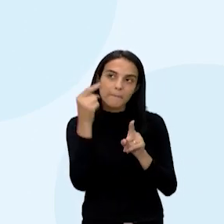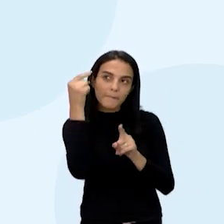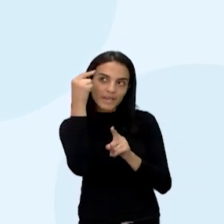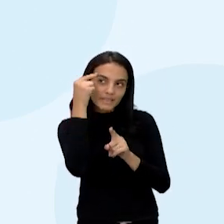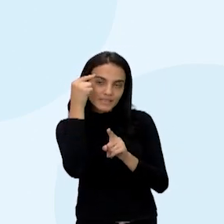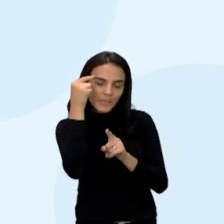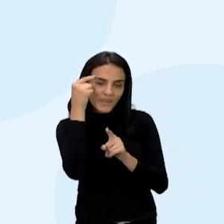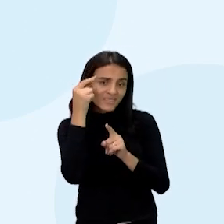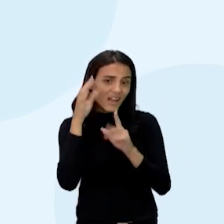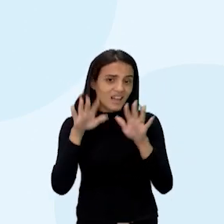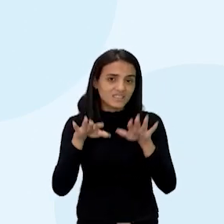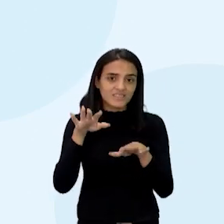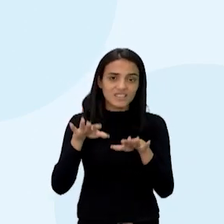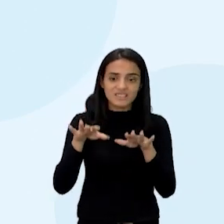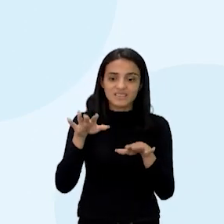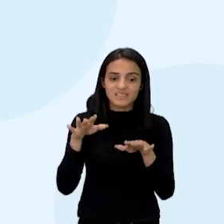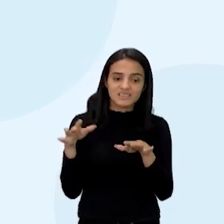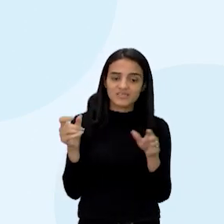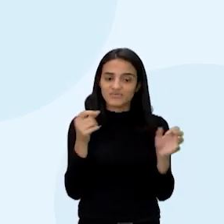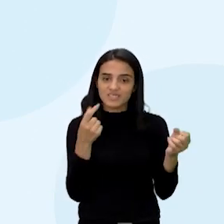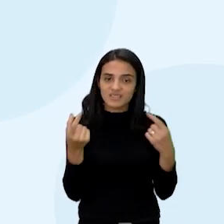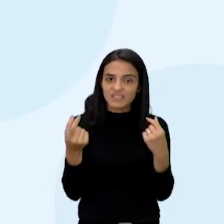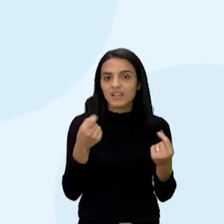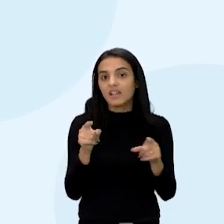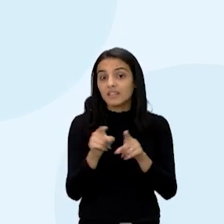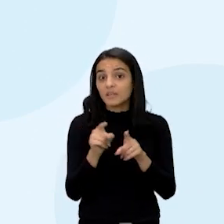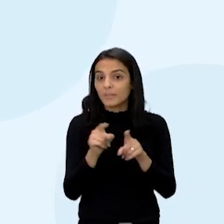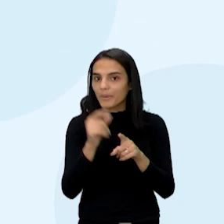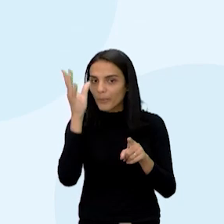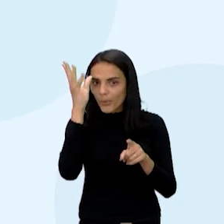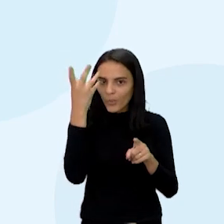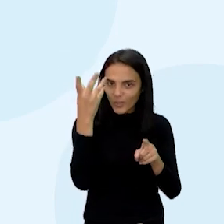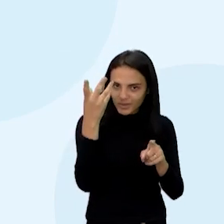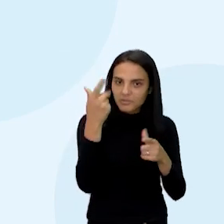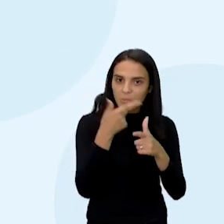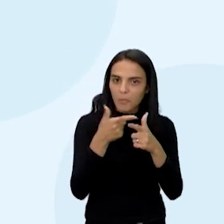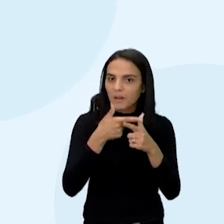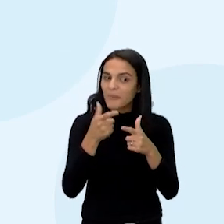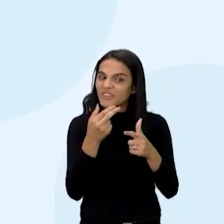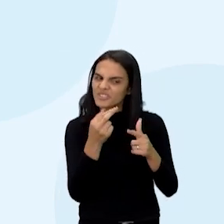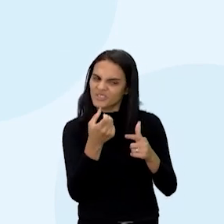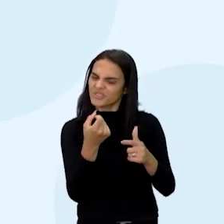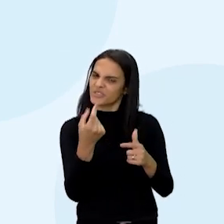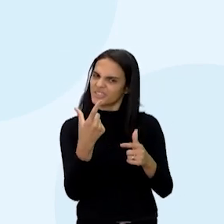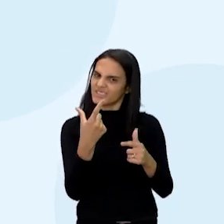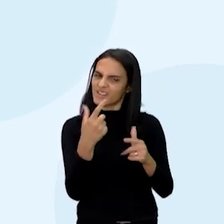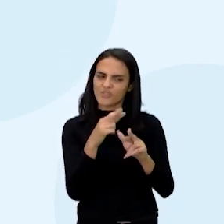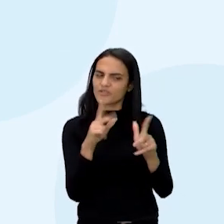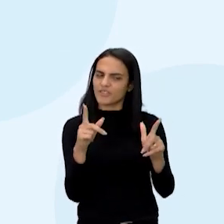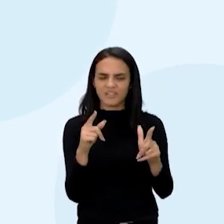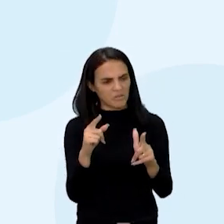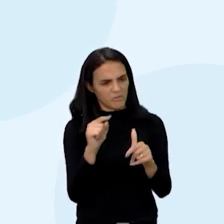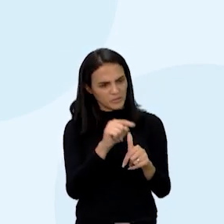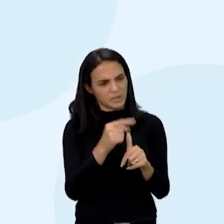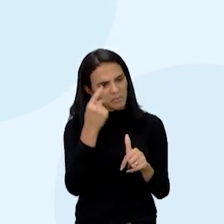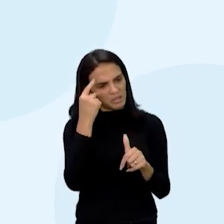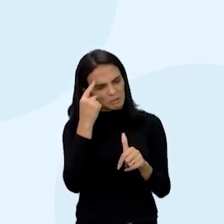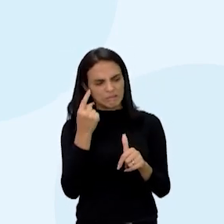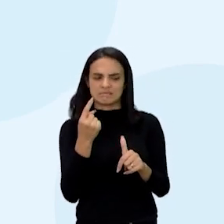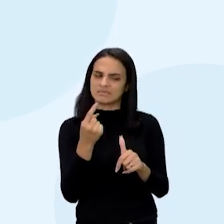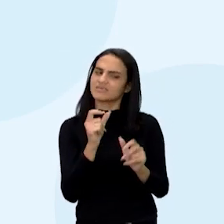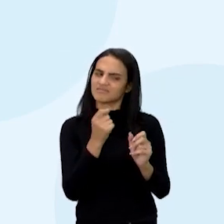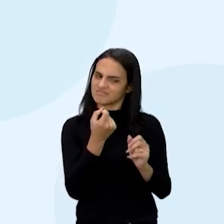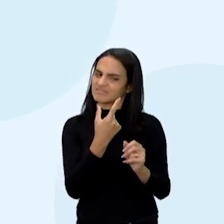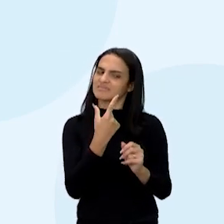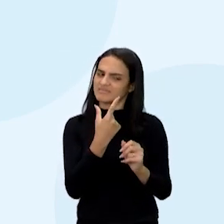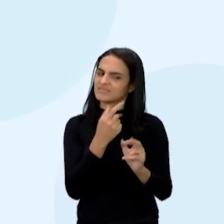pensamento divergente, trazem soluções diferentes para os problemas. Às vezes a gente acha até meio estranho o jeito que ele pensou, o jeito que ele encontrou